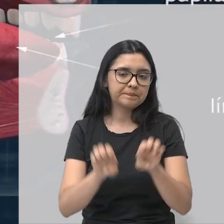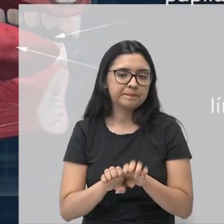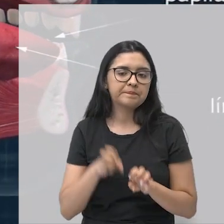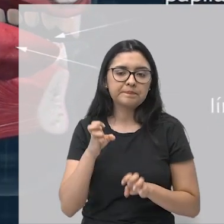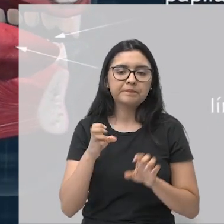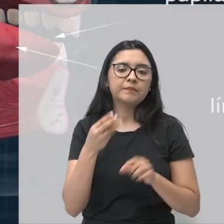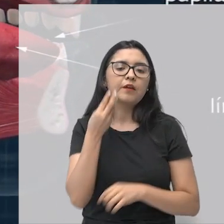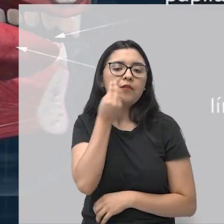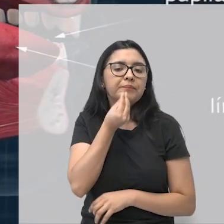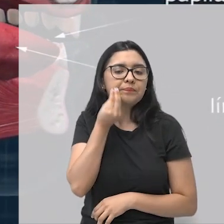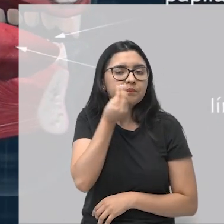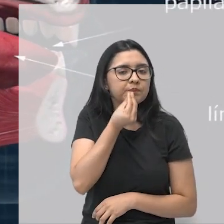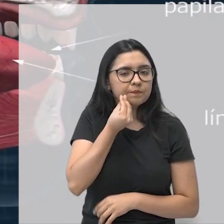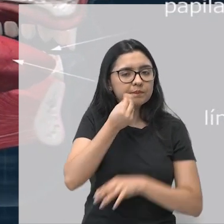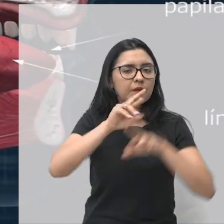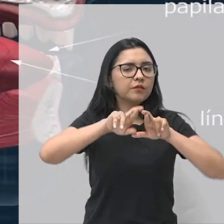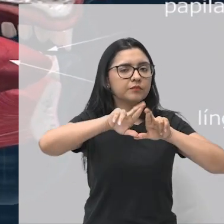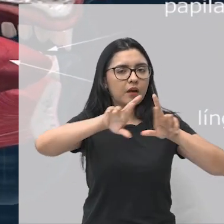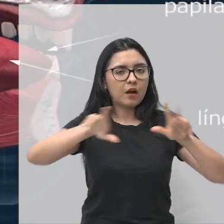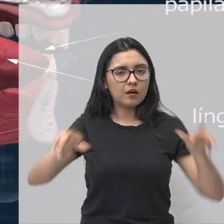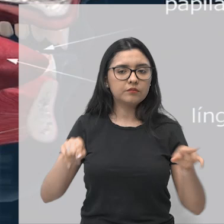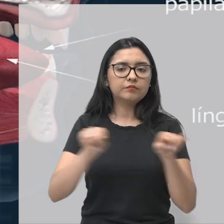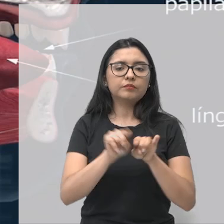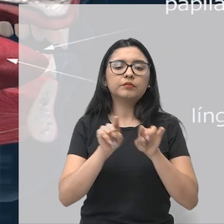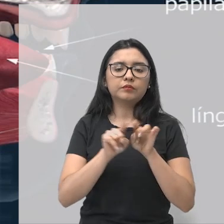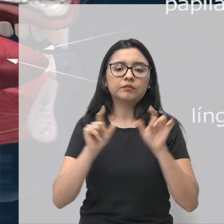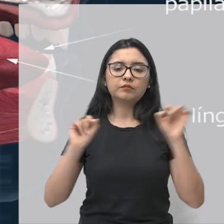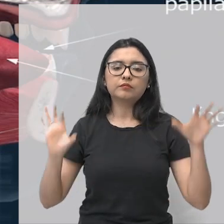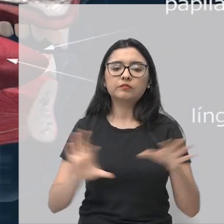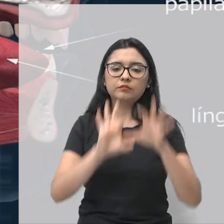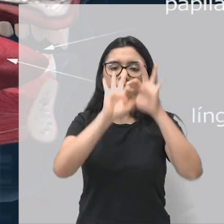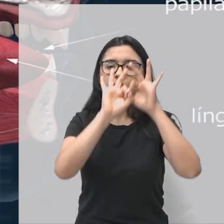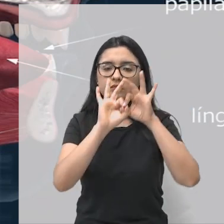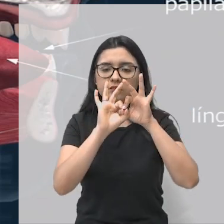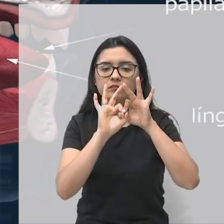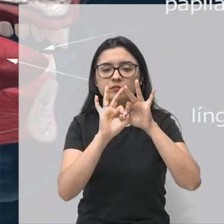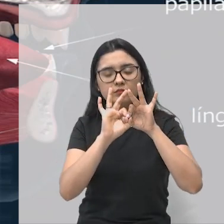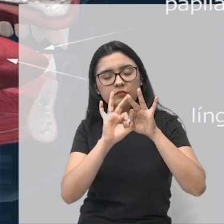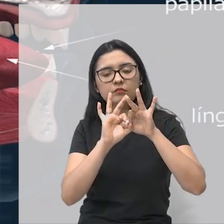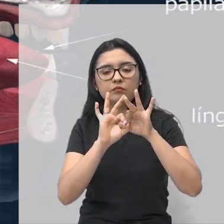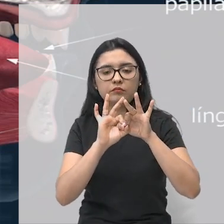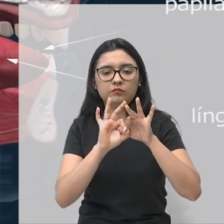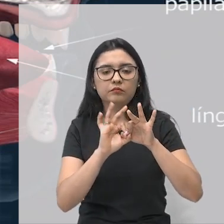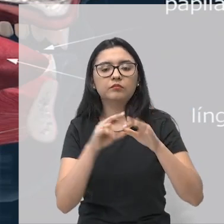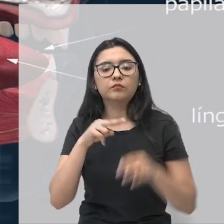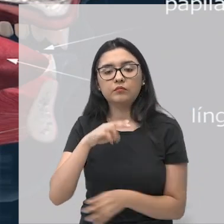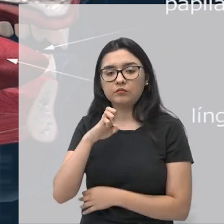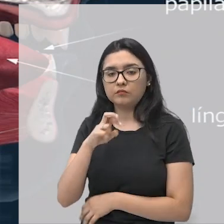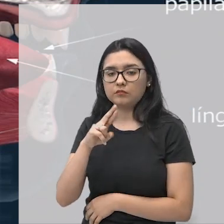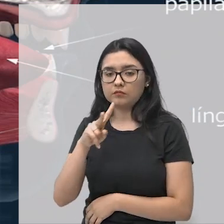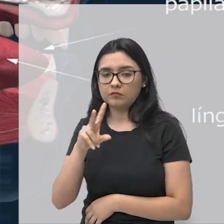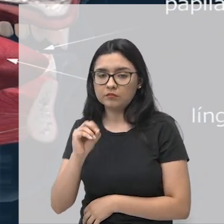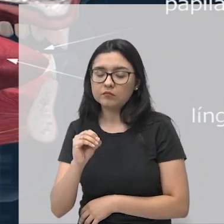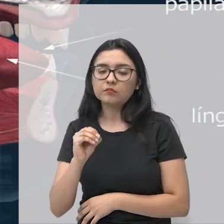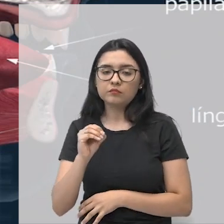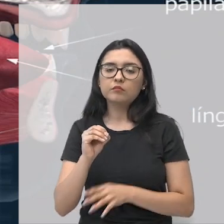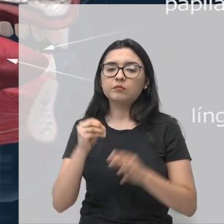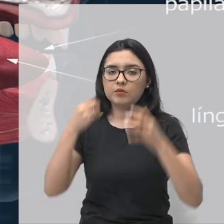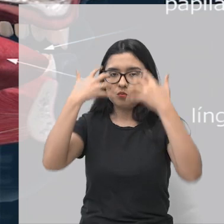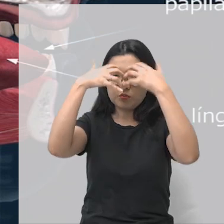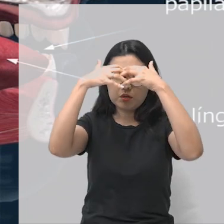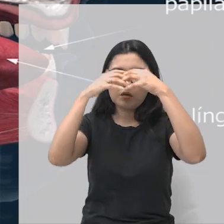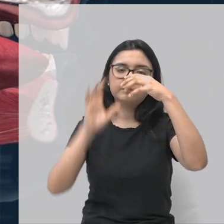linguais que vão reconhecer os sabores, a ligação do nervo sensorial com o nosso